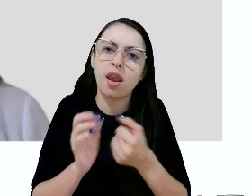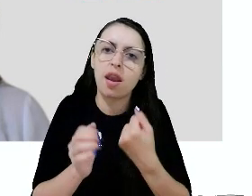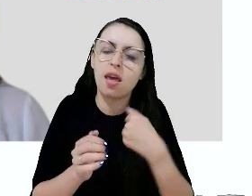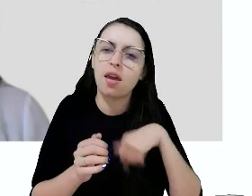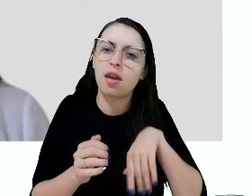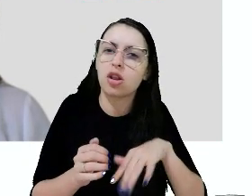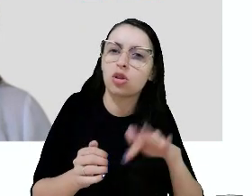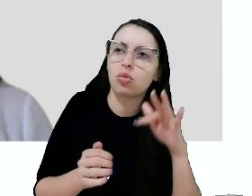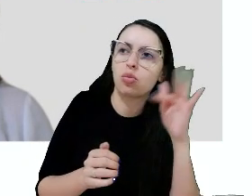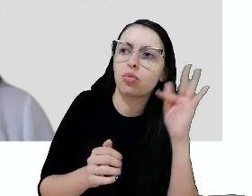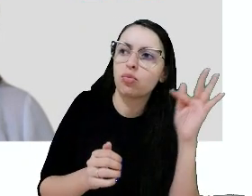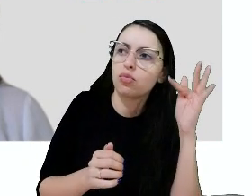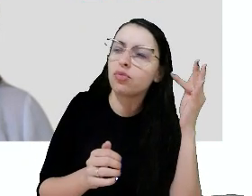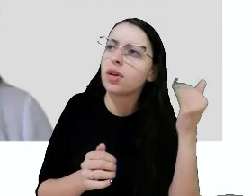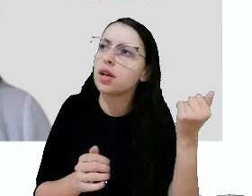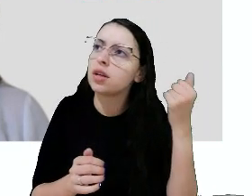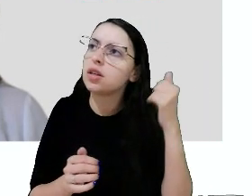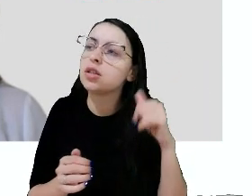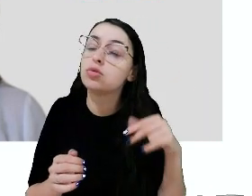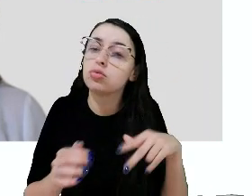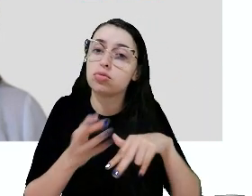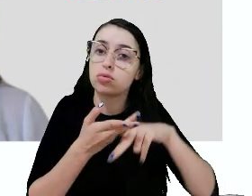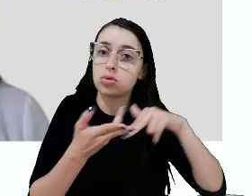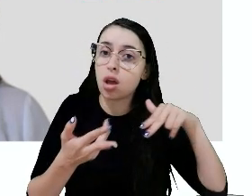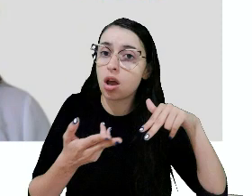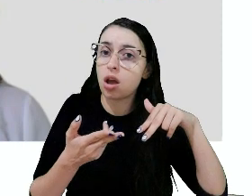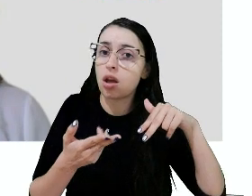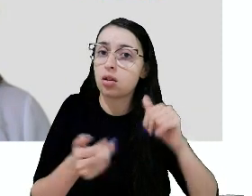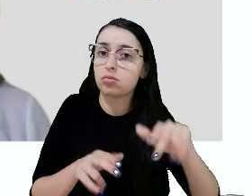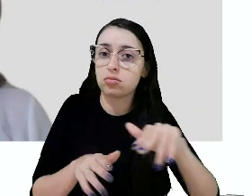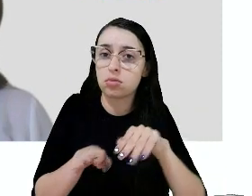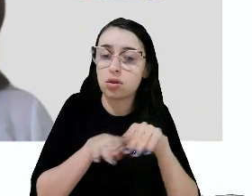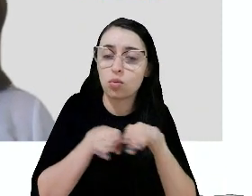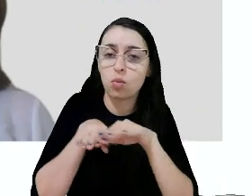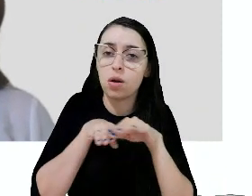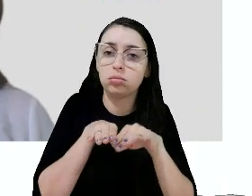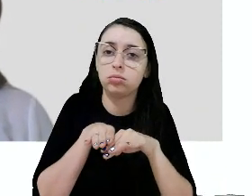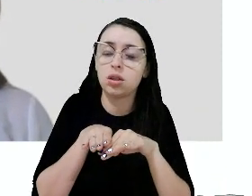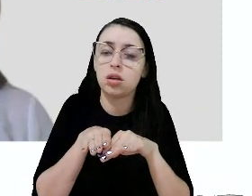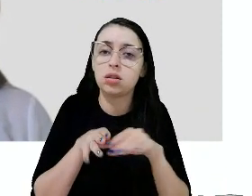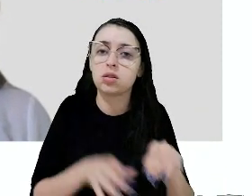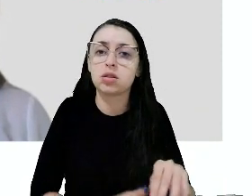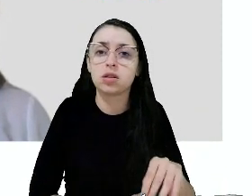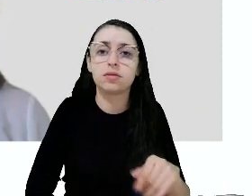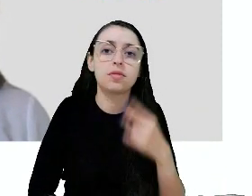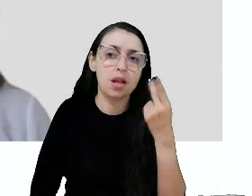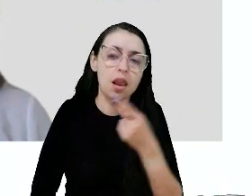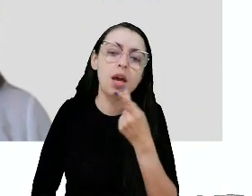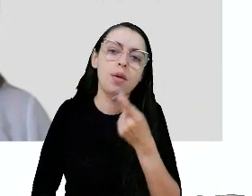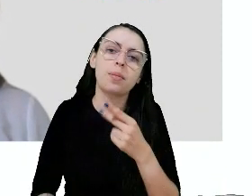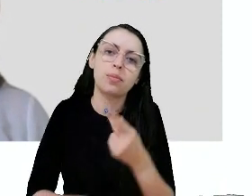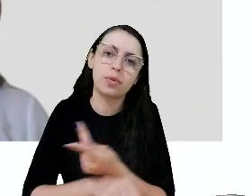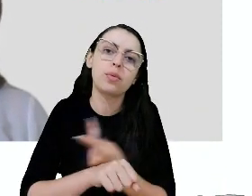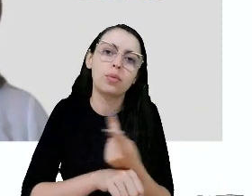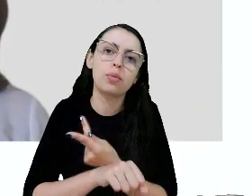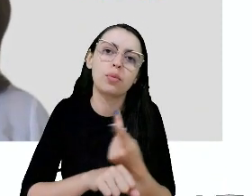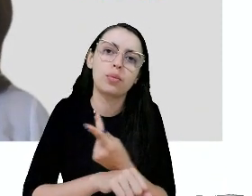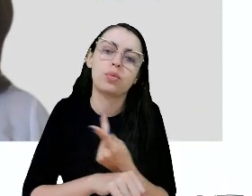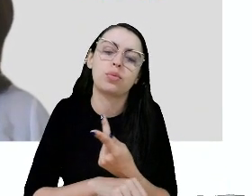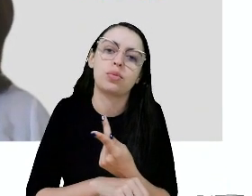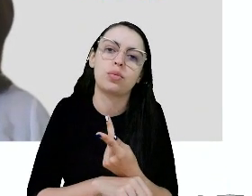dessa aqui, da optativa Direito, Gênero e Igualdade. E uma das grandes alegrias que eu tenho é dizer, eu